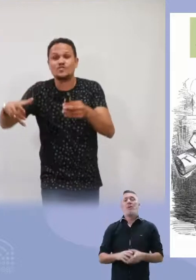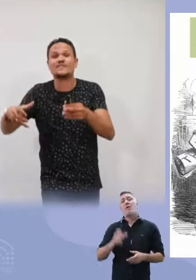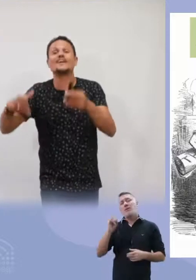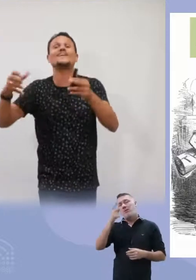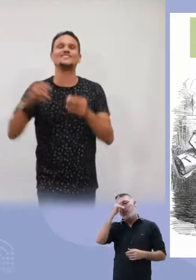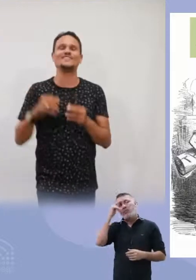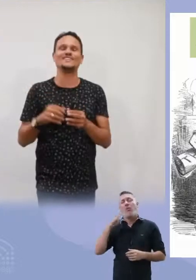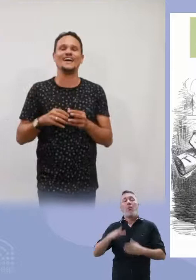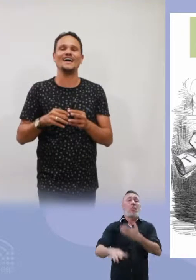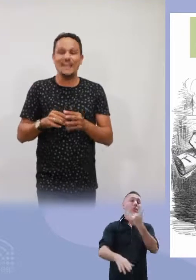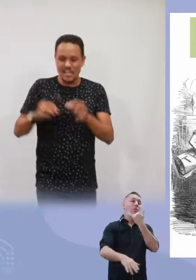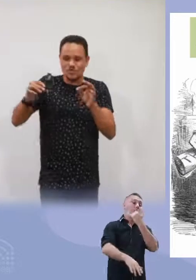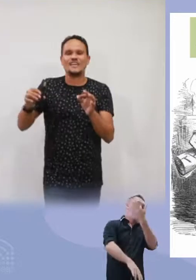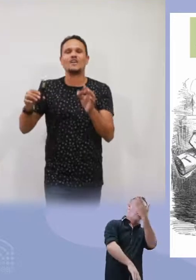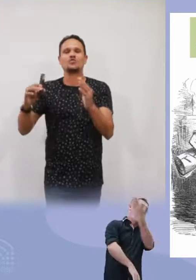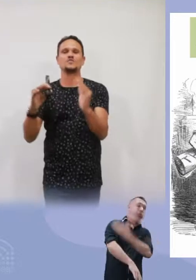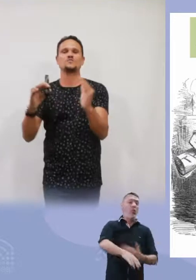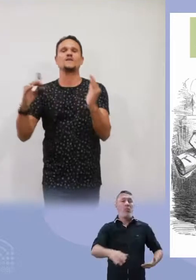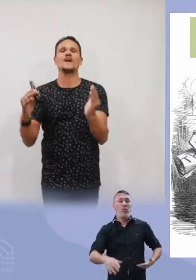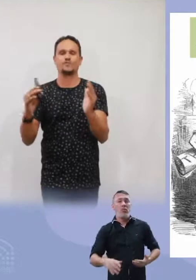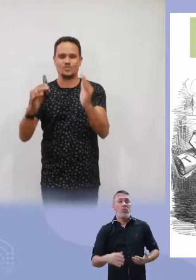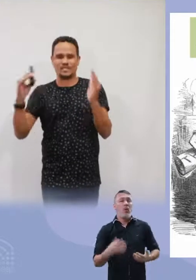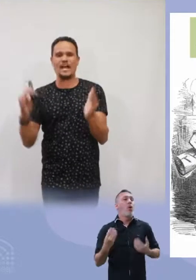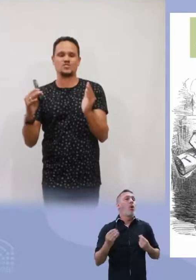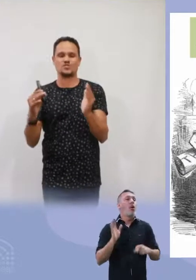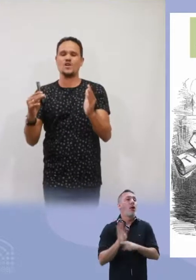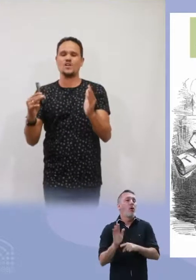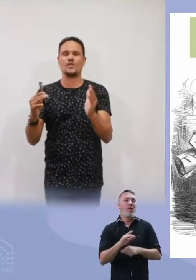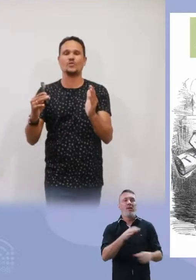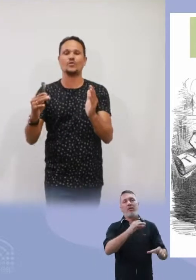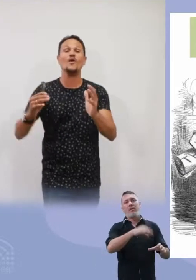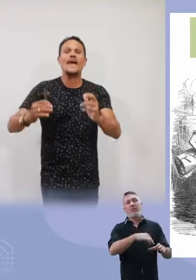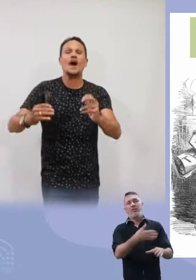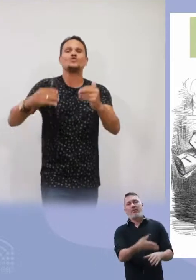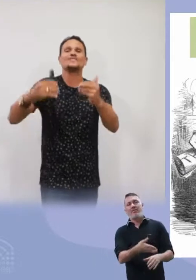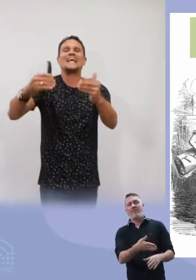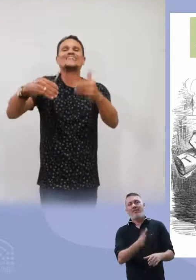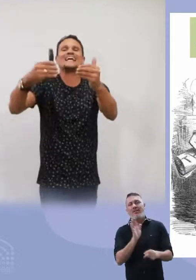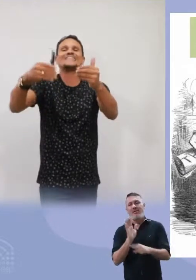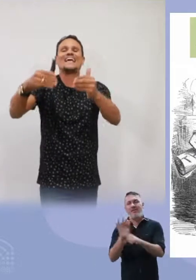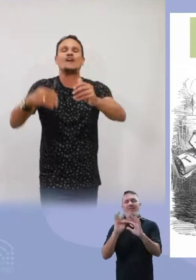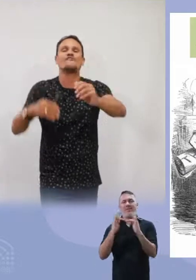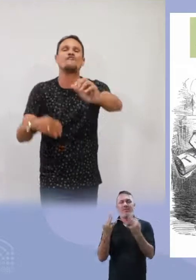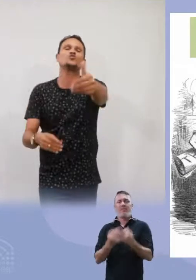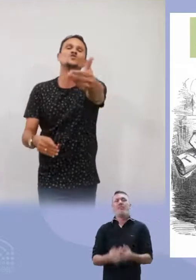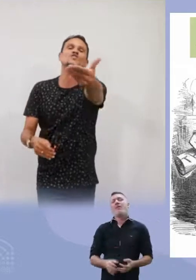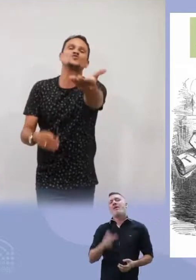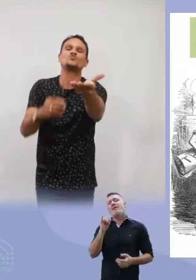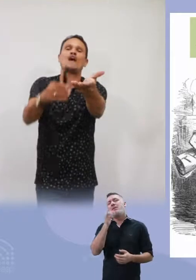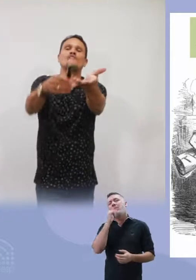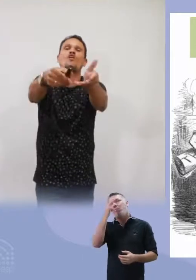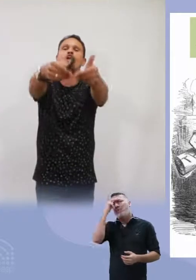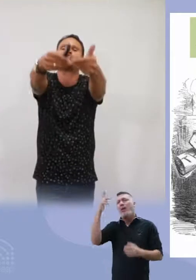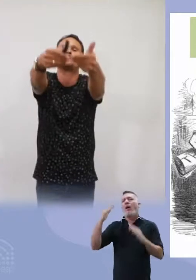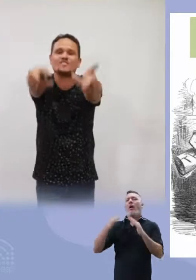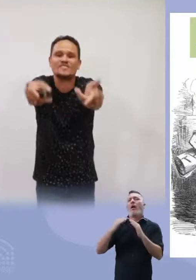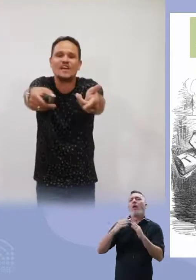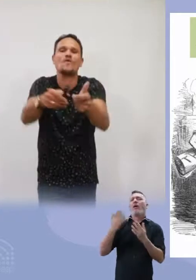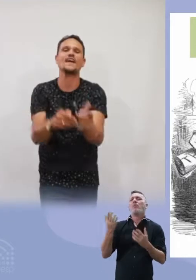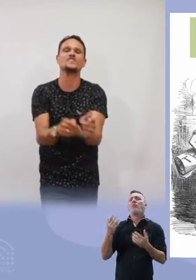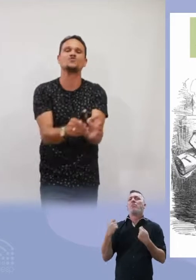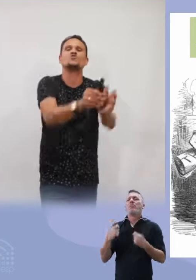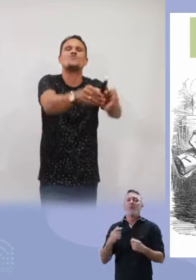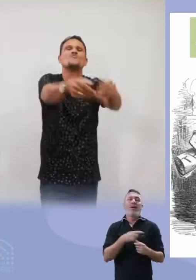doente, é o dinheiro da caixinha. Isso aqui que eu estou te explicando, os trades unem, meu aluno, é o tataravô do que a sua avó, do que